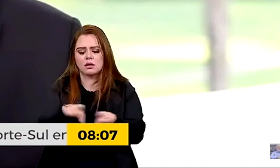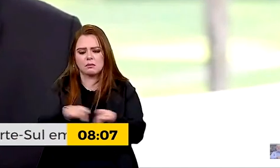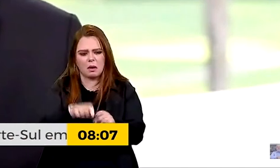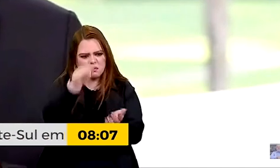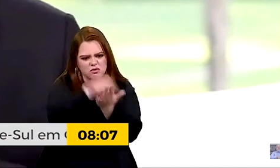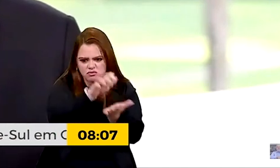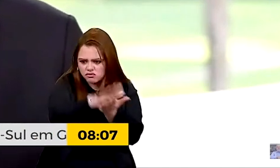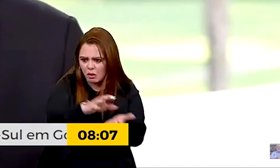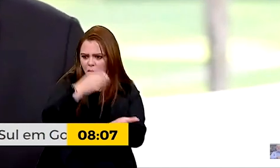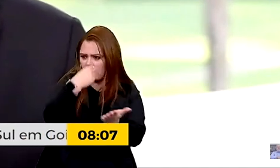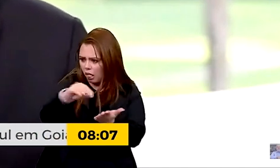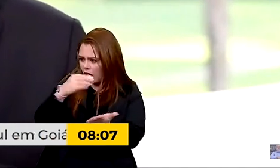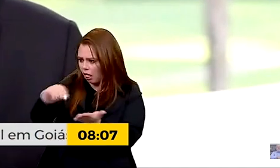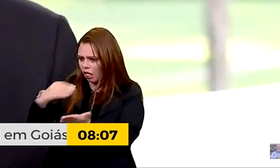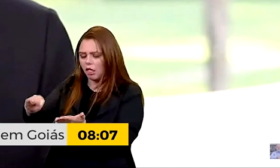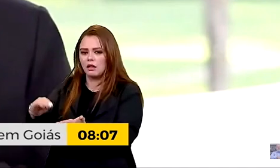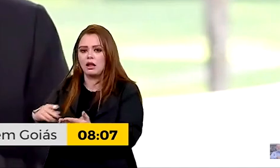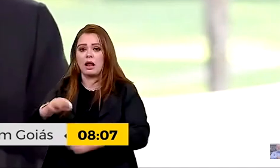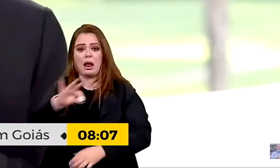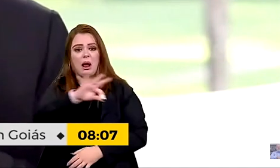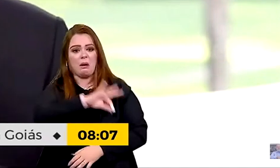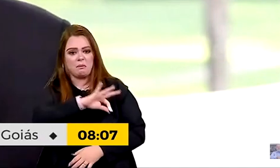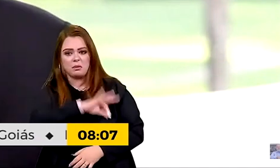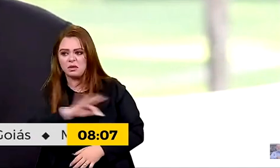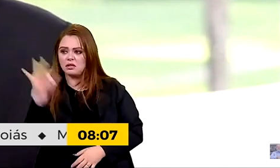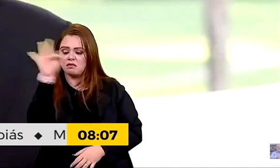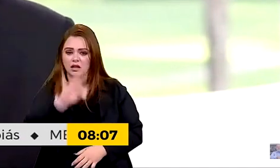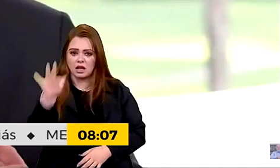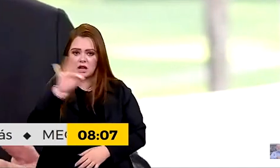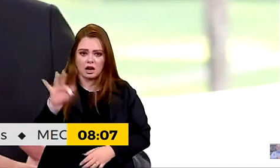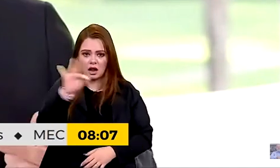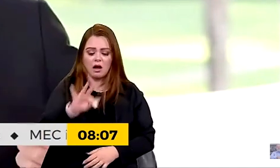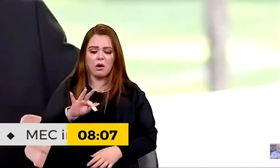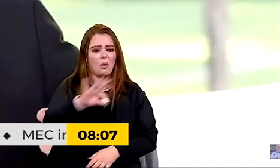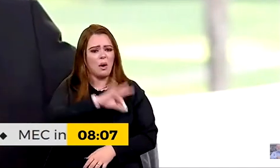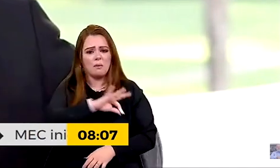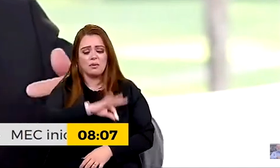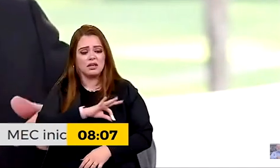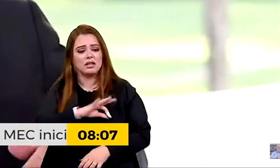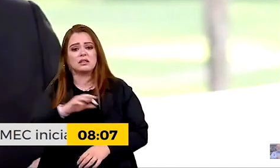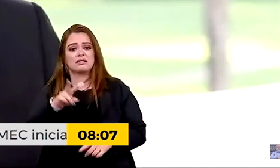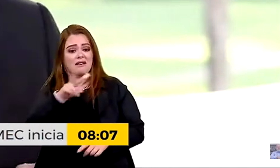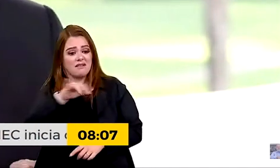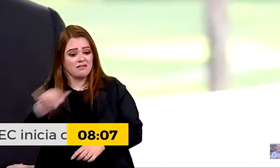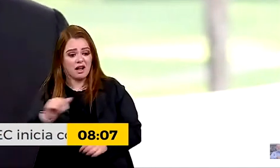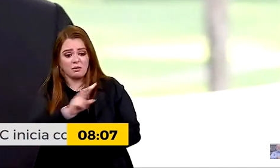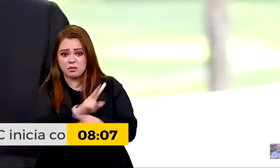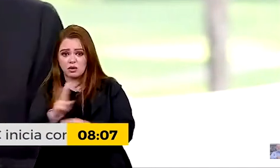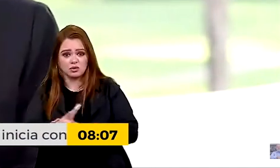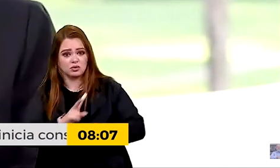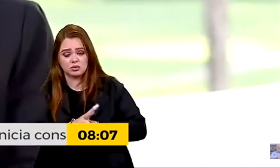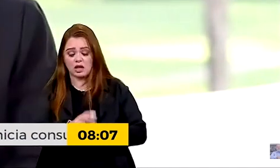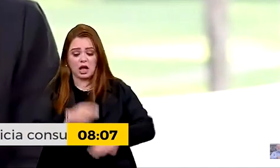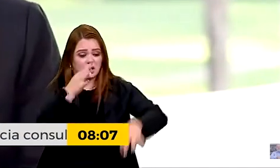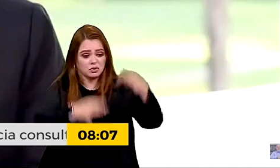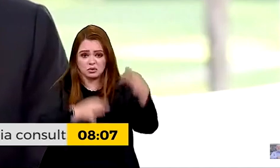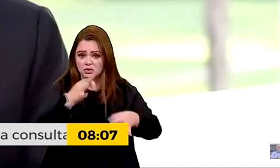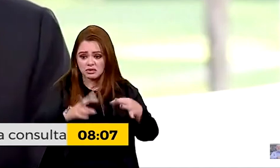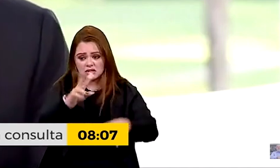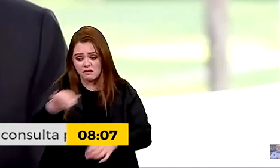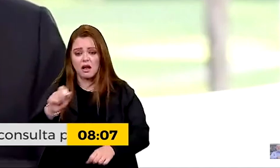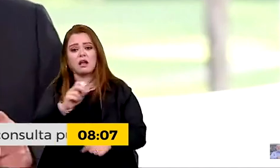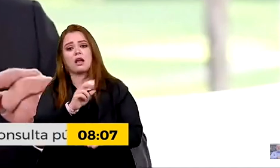Vai Agir A Força Nacional vai agir a justiça vai agir e nós estamos inclusive contratando um novo